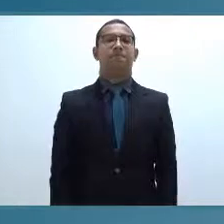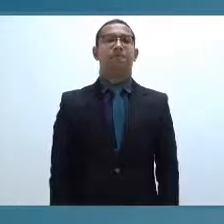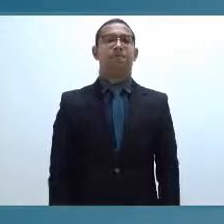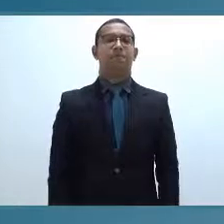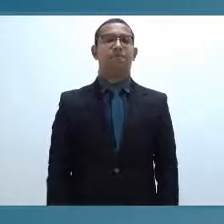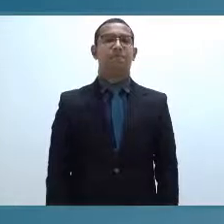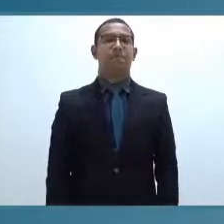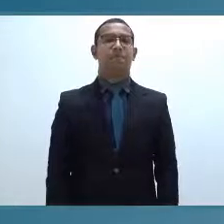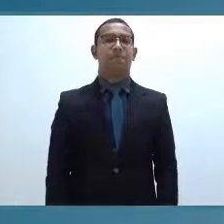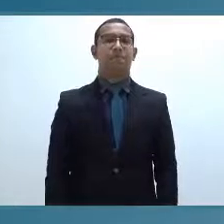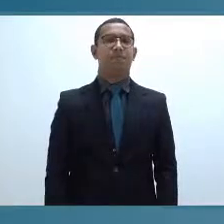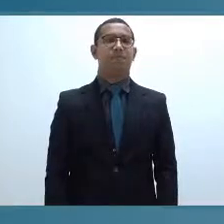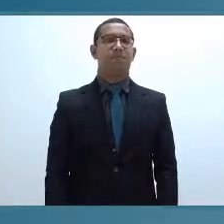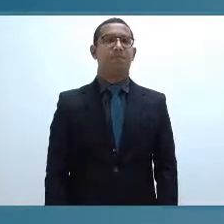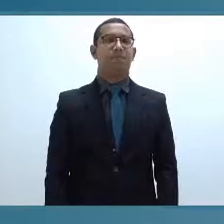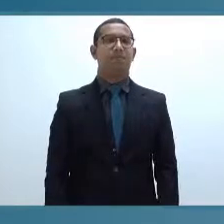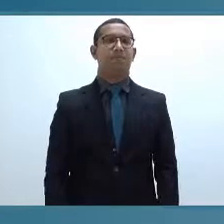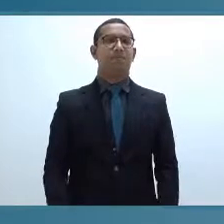minuta.